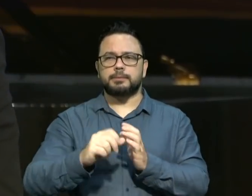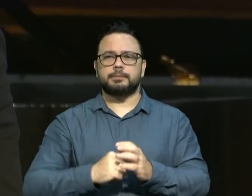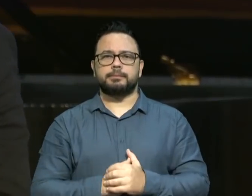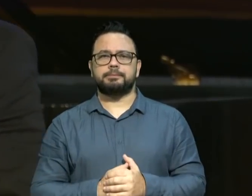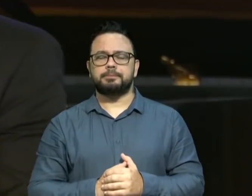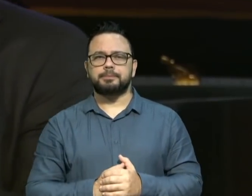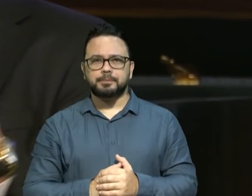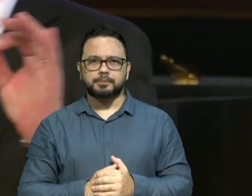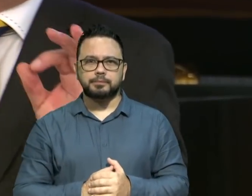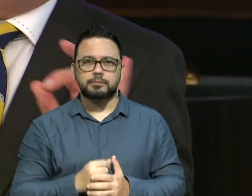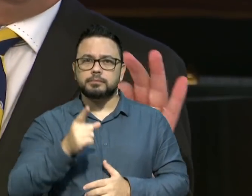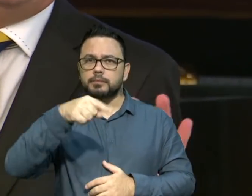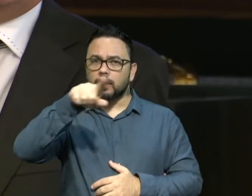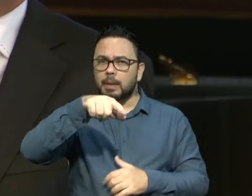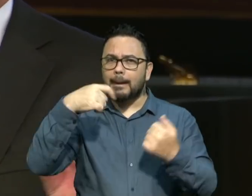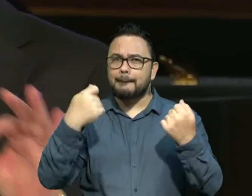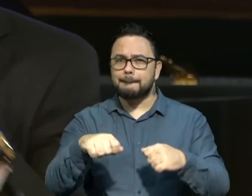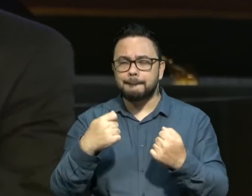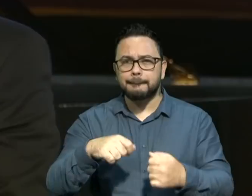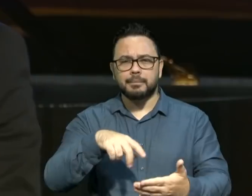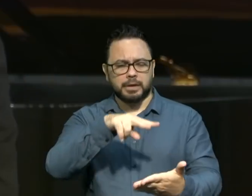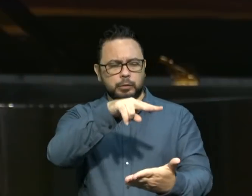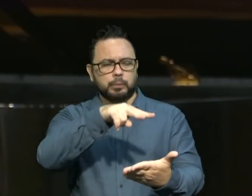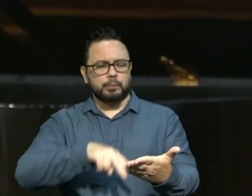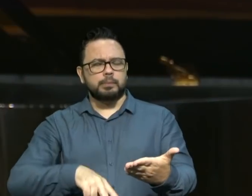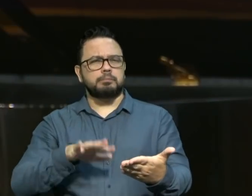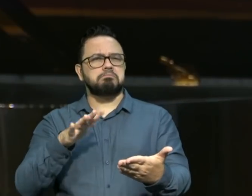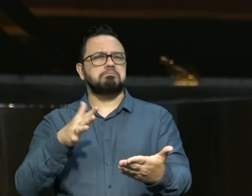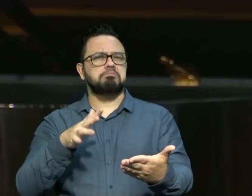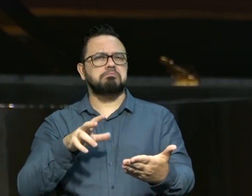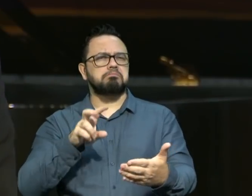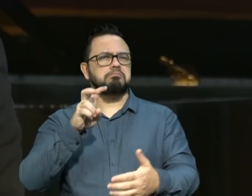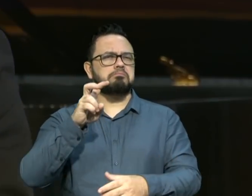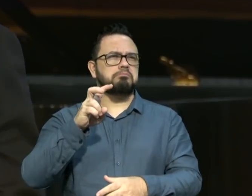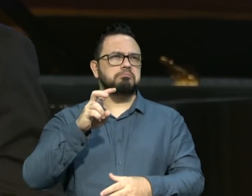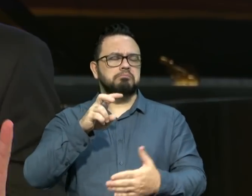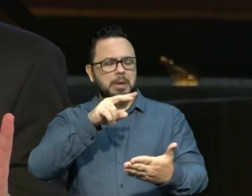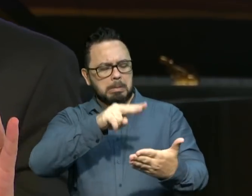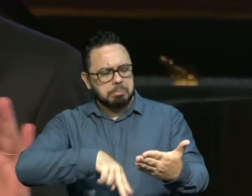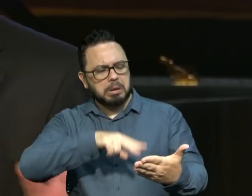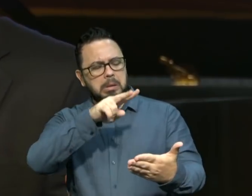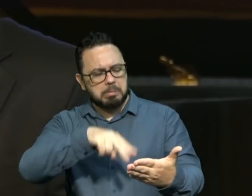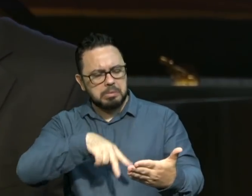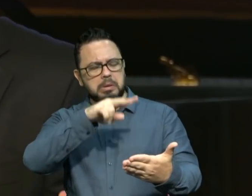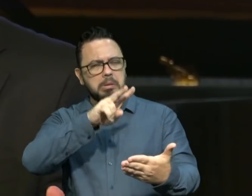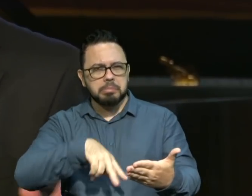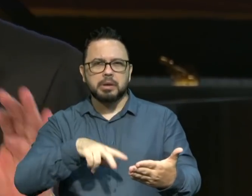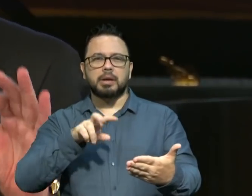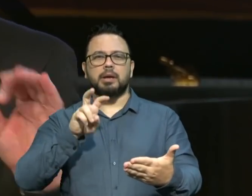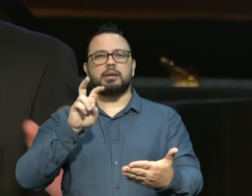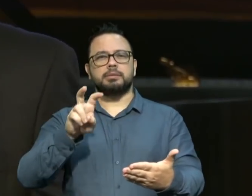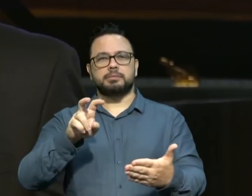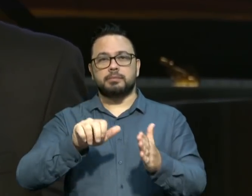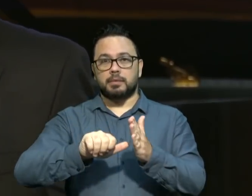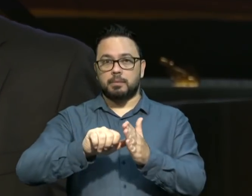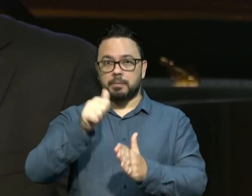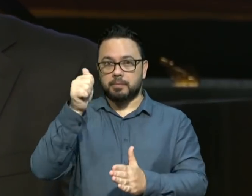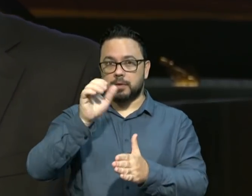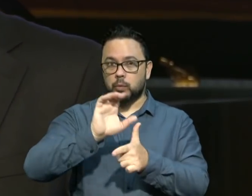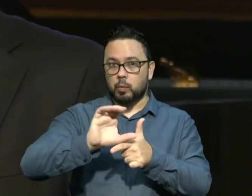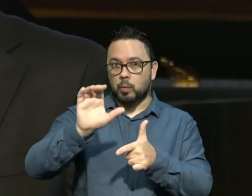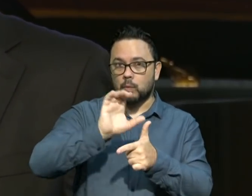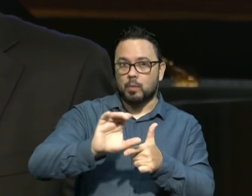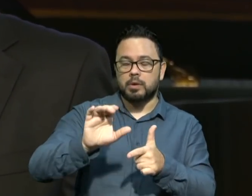você você ler pelo menos umas cinco vezes pelo menos umas cinco vezes primeiro Coríntios